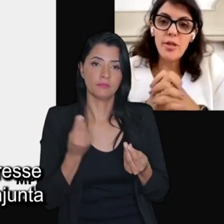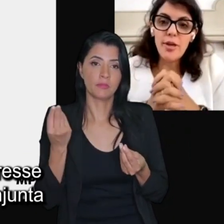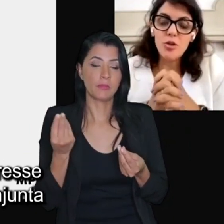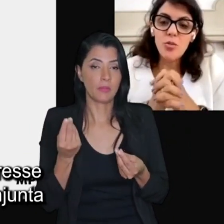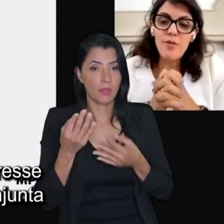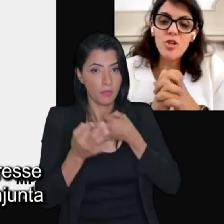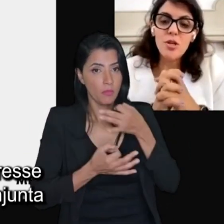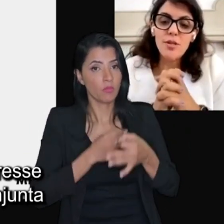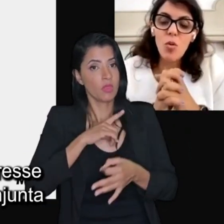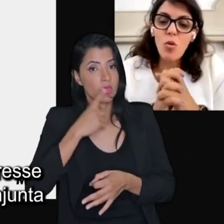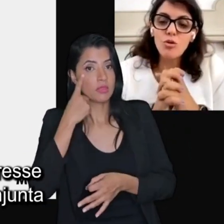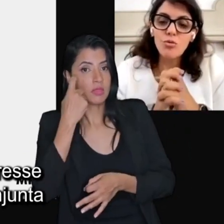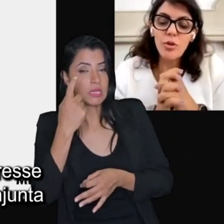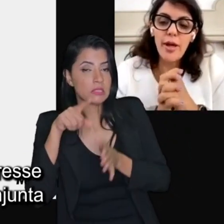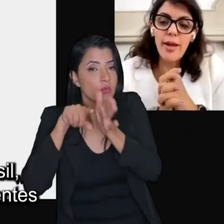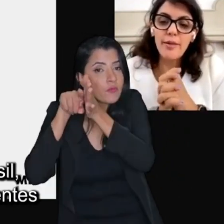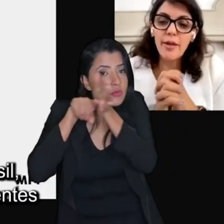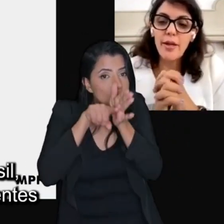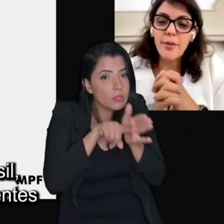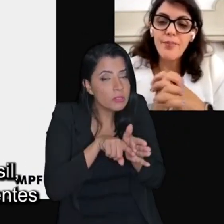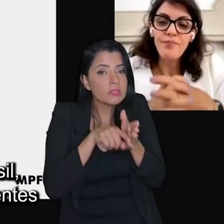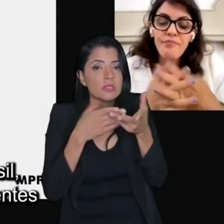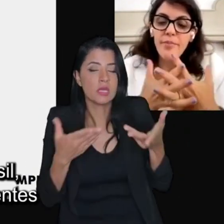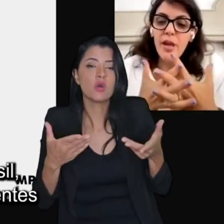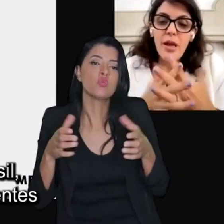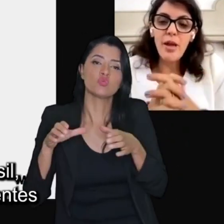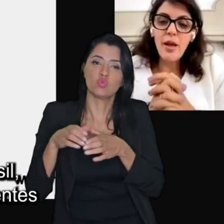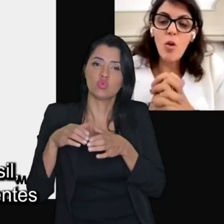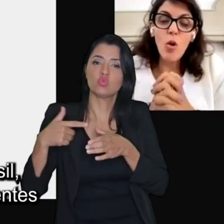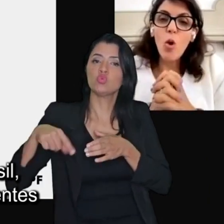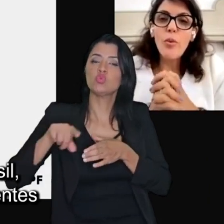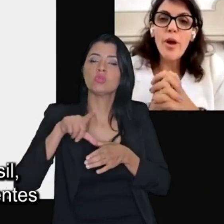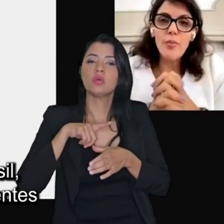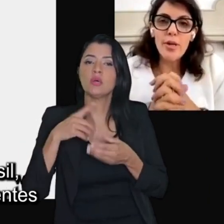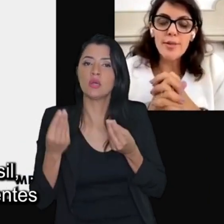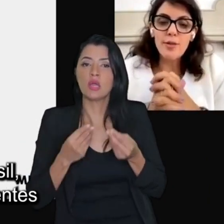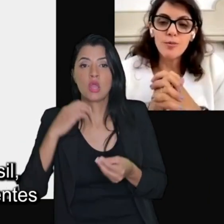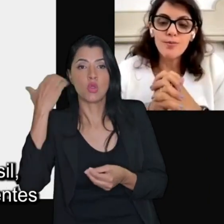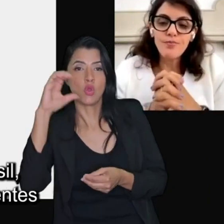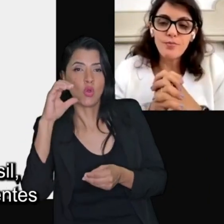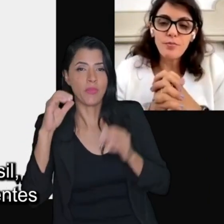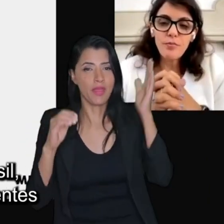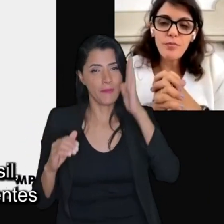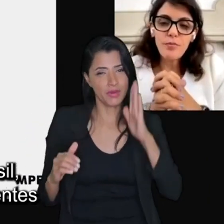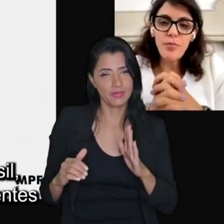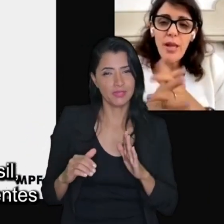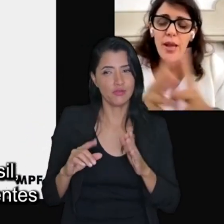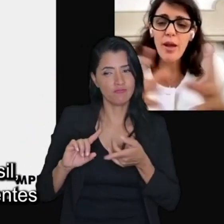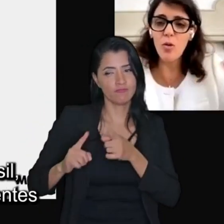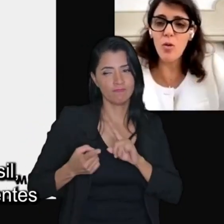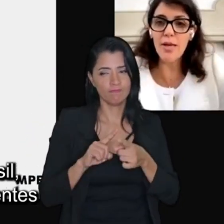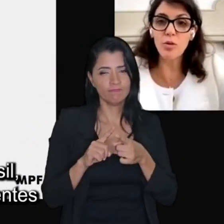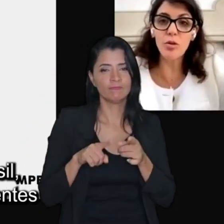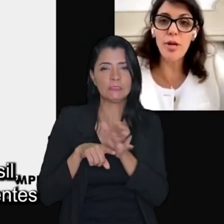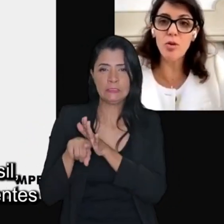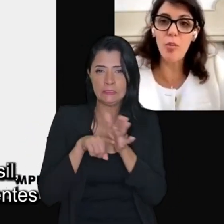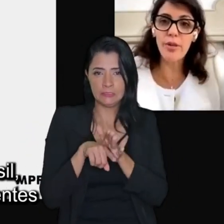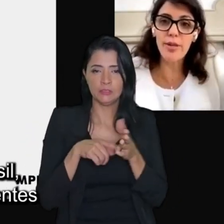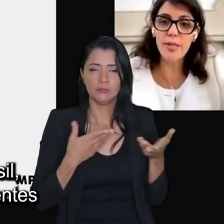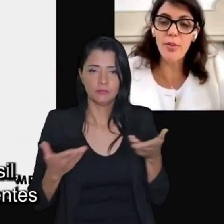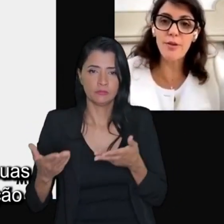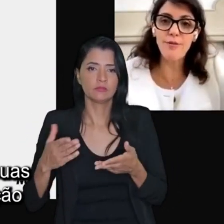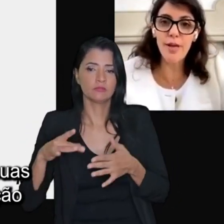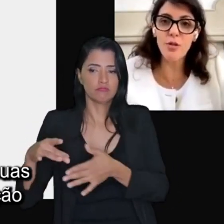supondo que existe interesse de uma investigação conjunta entre Colômbia e Brasil, as